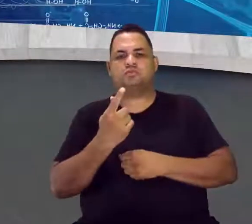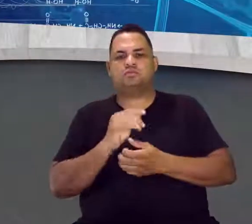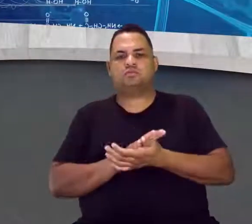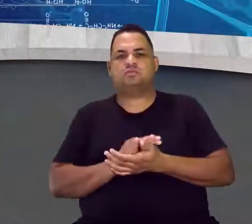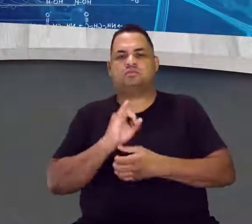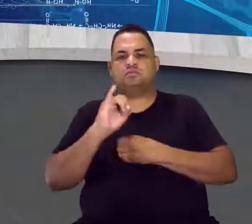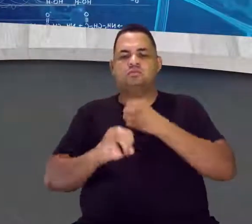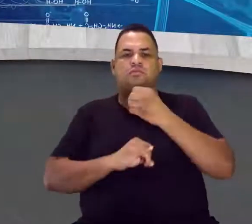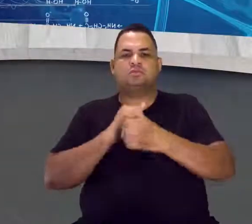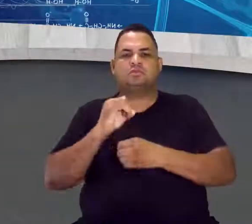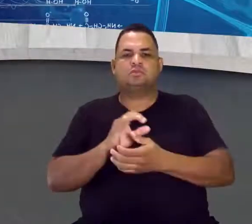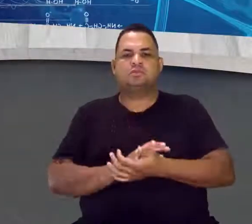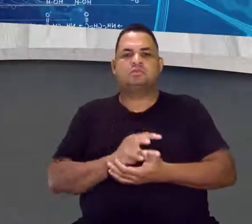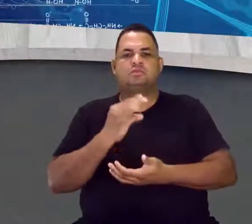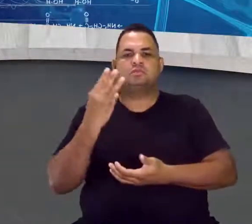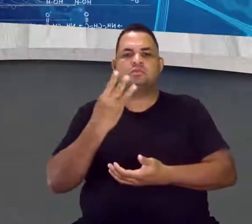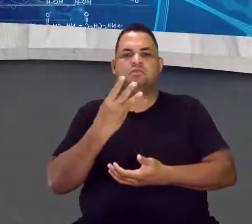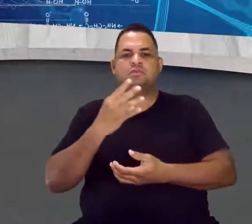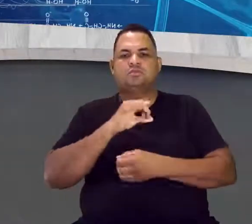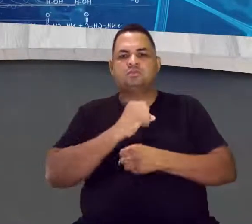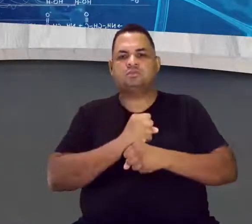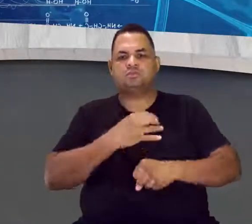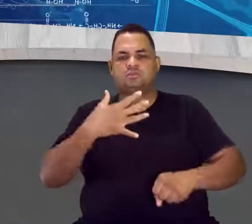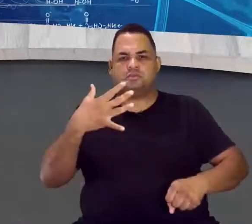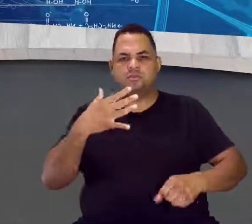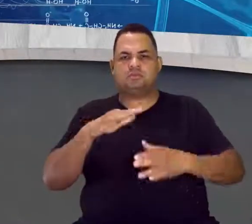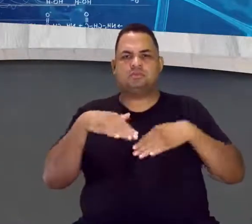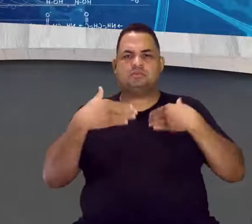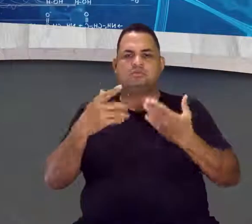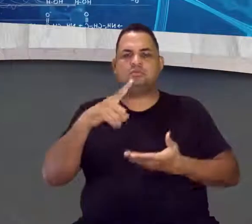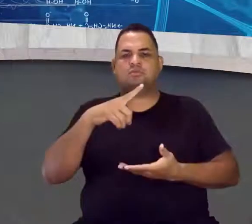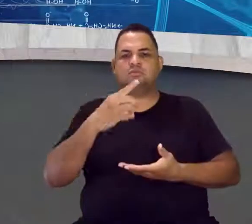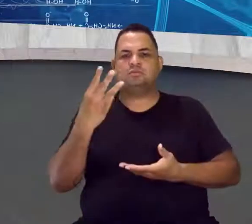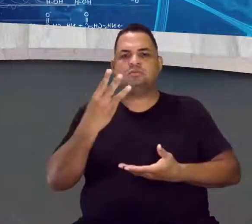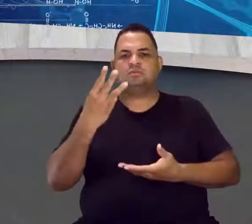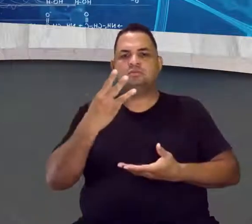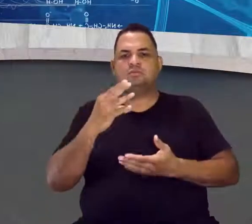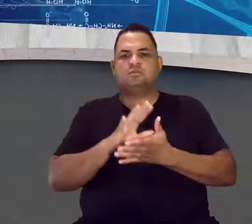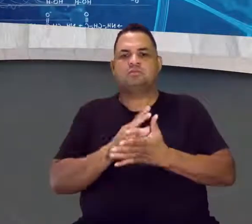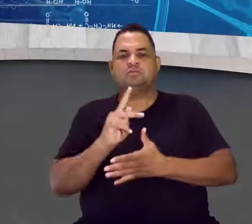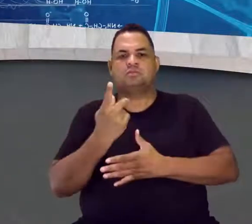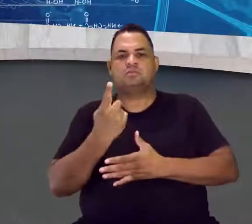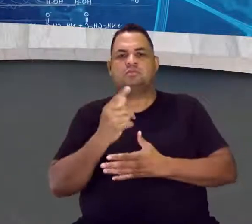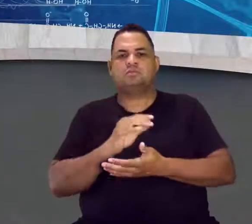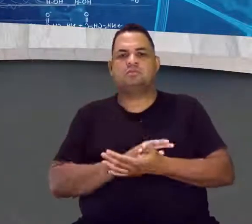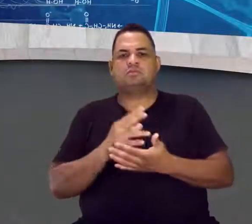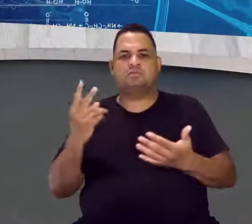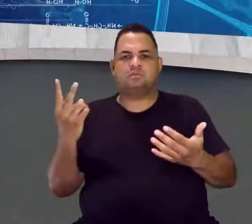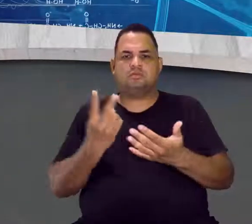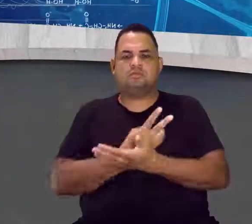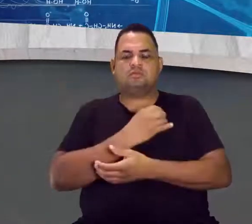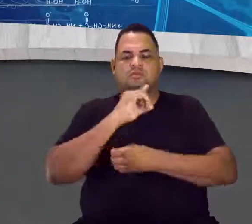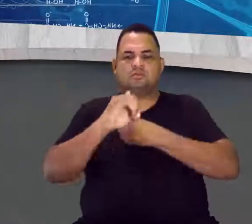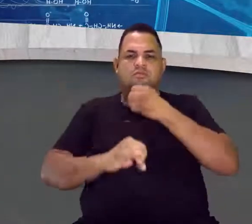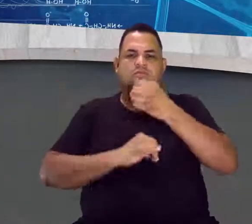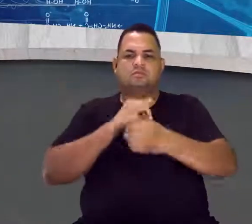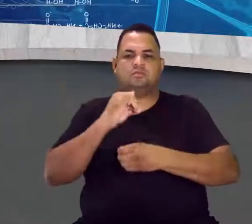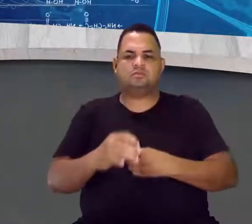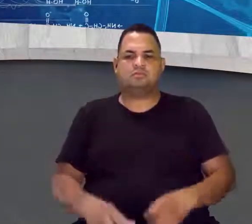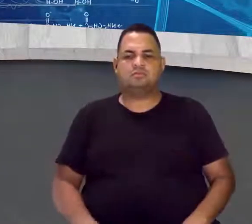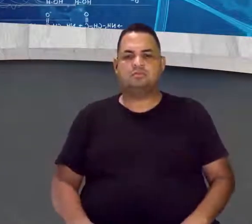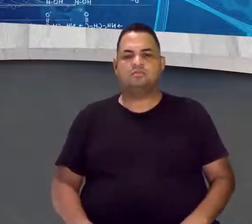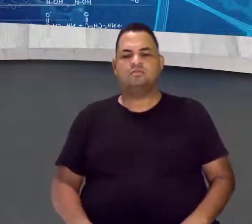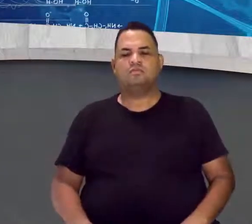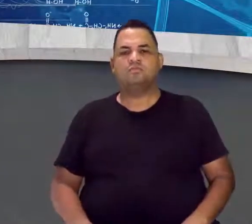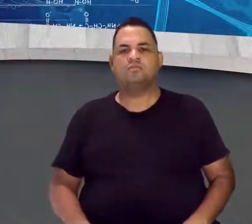são ionizáveis; e nós temos o triácidos, quando 3 hidrogênios são